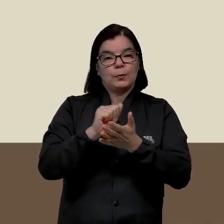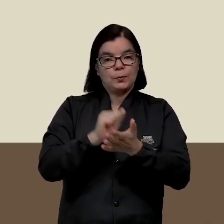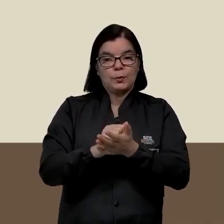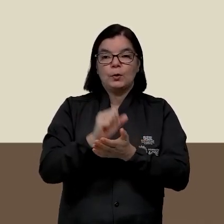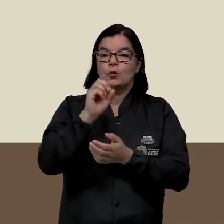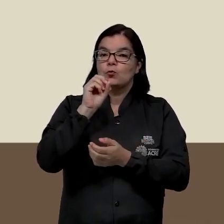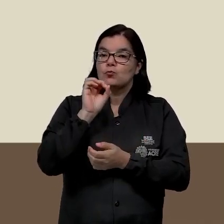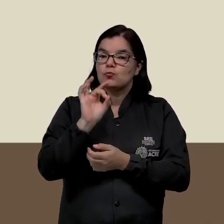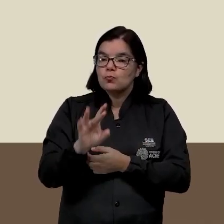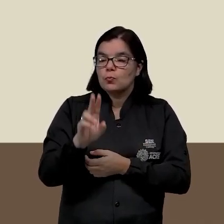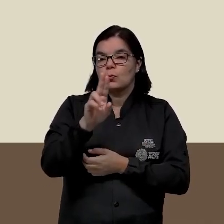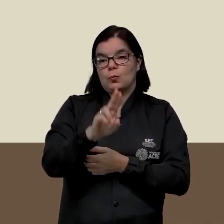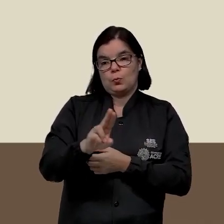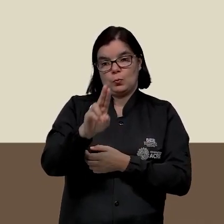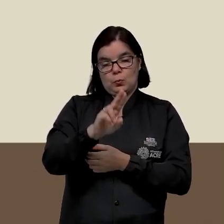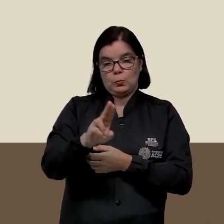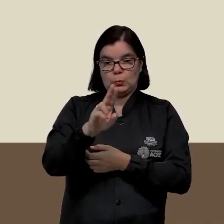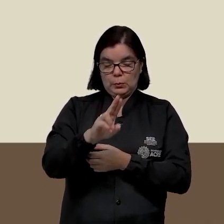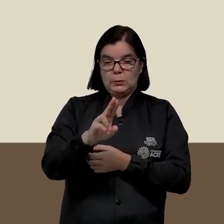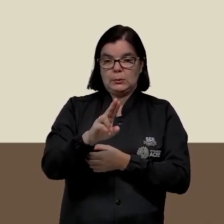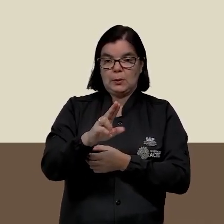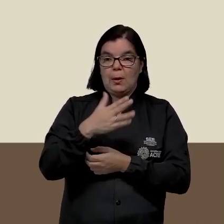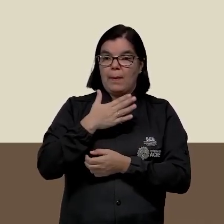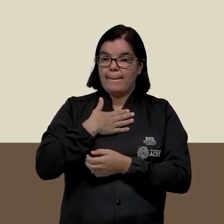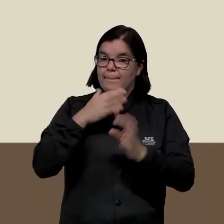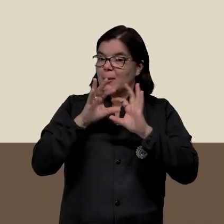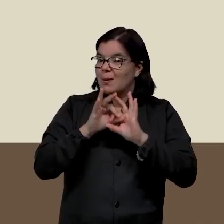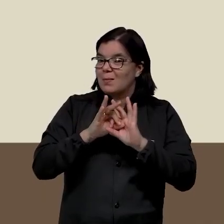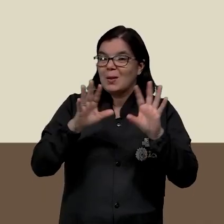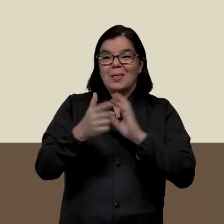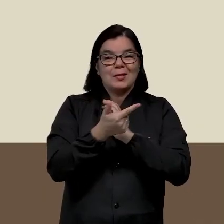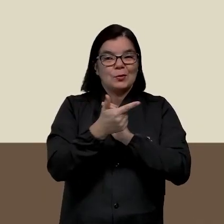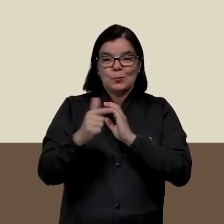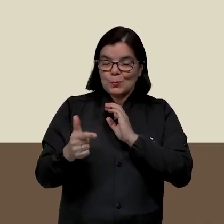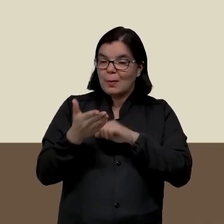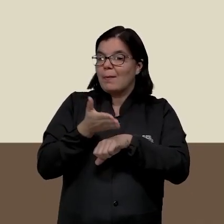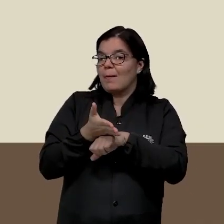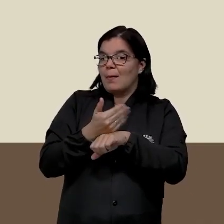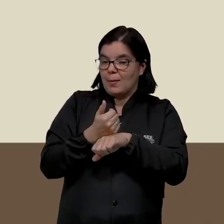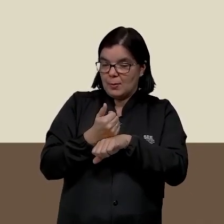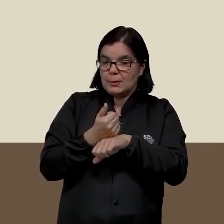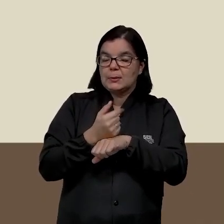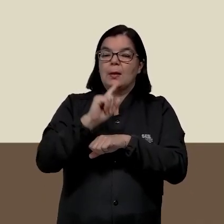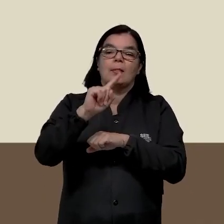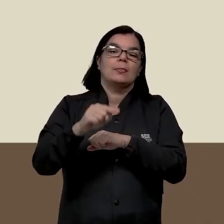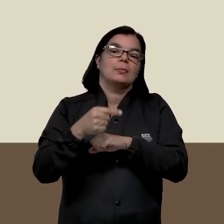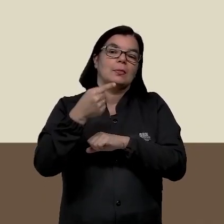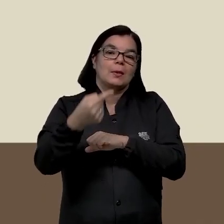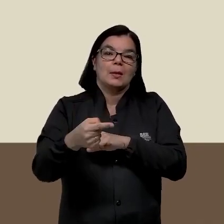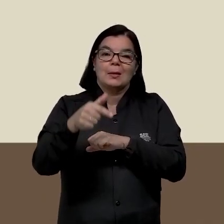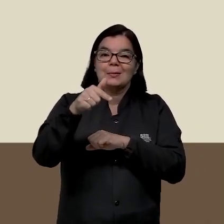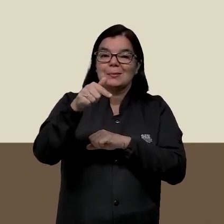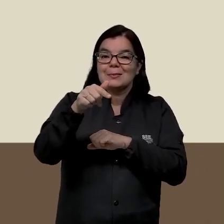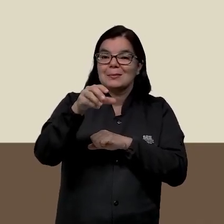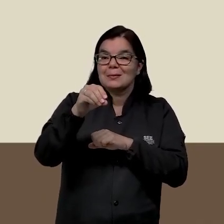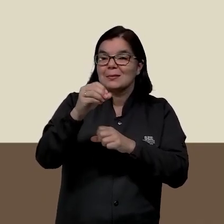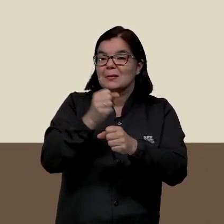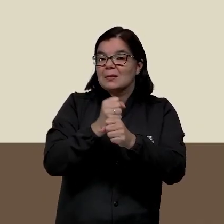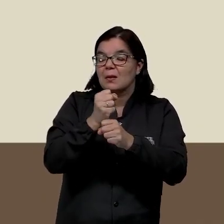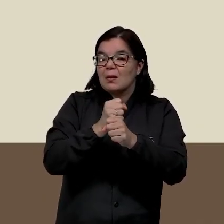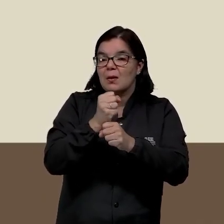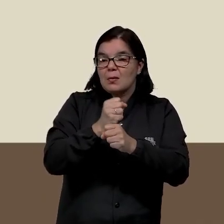ser utilizada sem a minha autorização prévia após 70 anos da minha